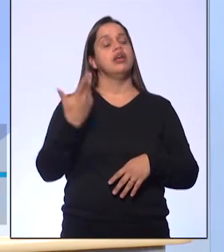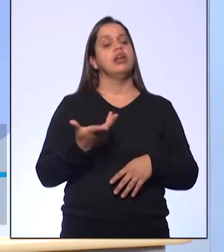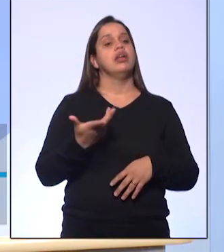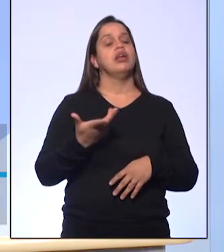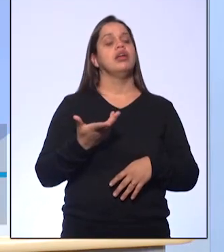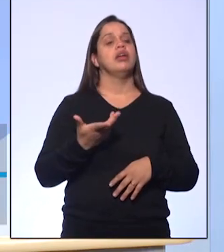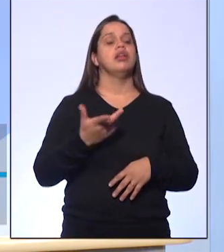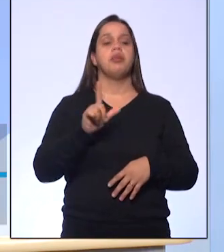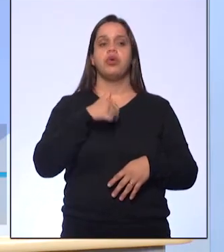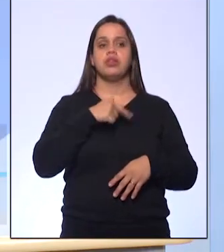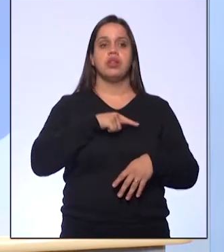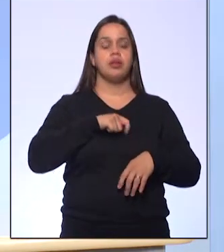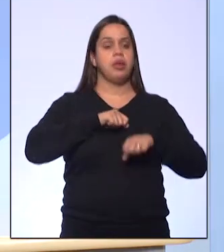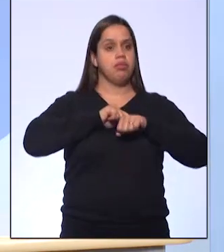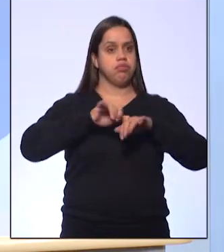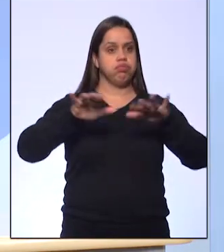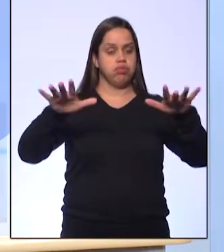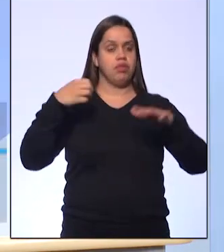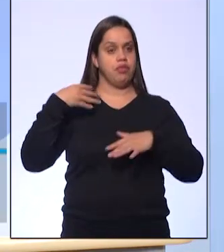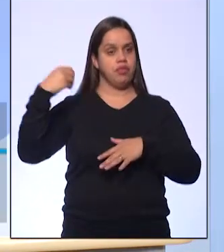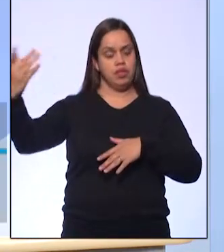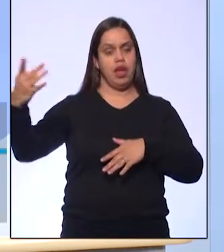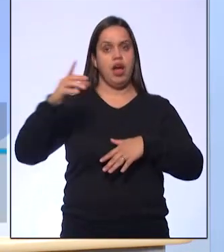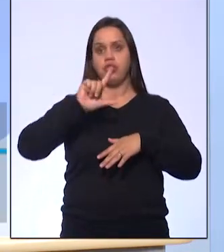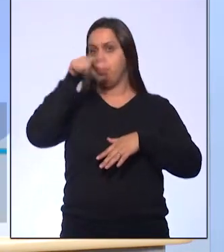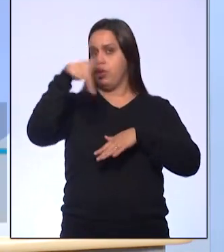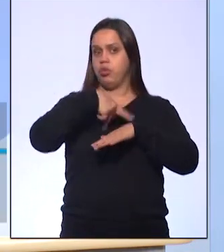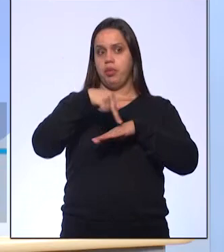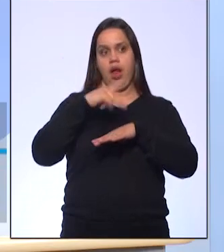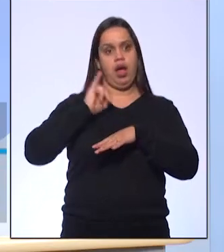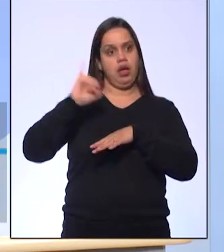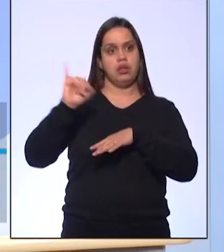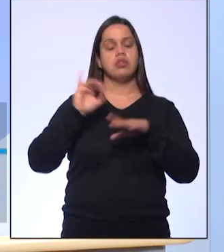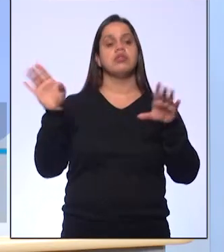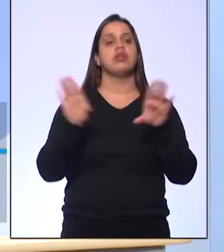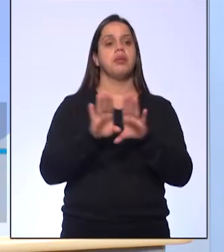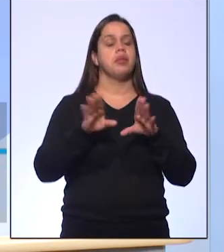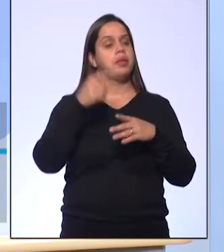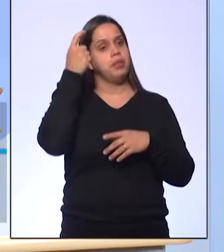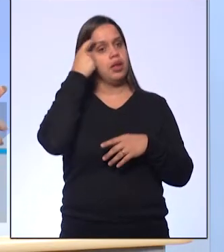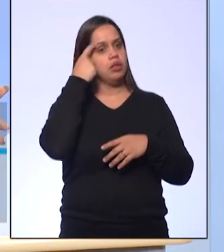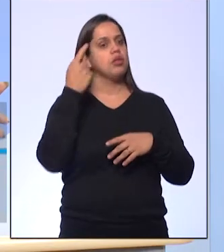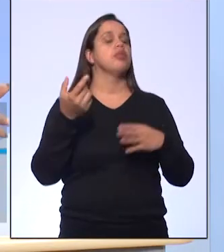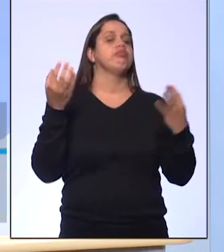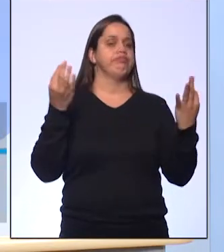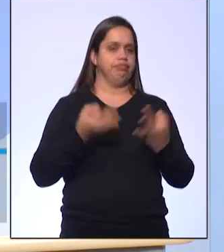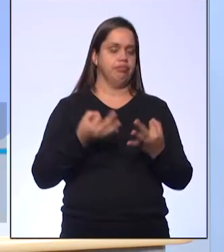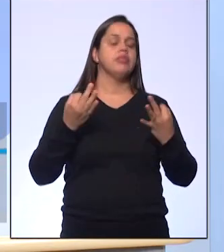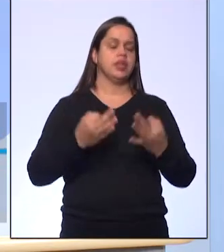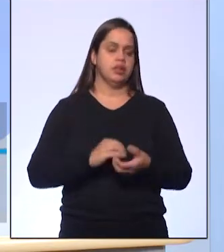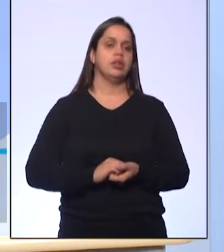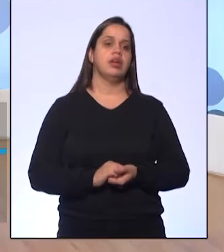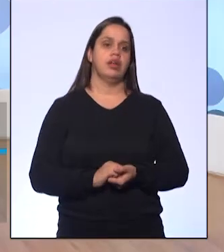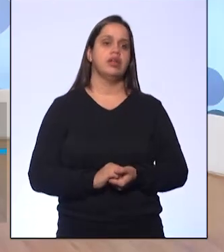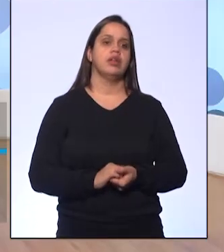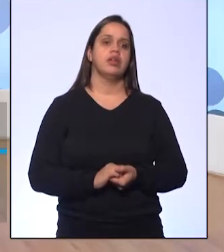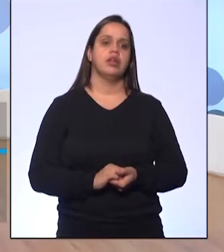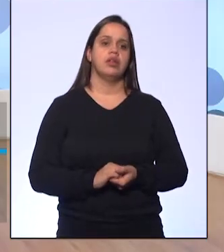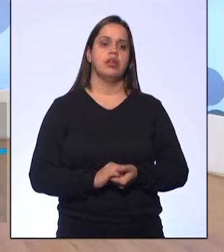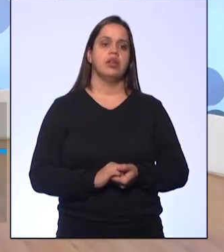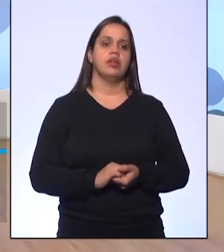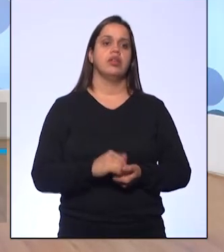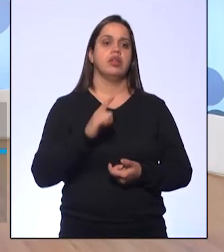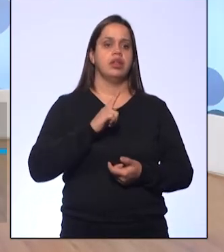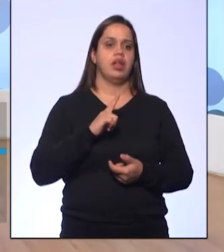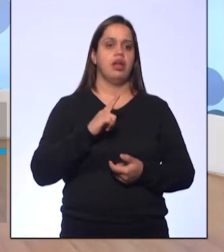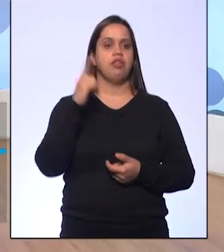pessoas. Então, quem falou em viagens internacionais, pensou nesse fluxo de pessoas, pensou de forma correta, né? Teve aí um